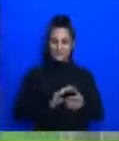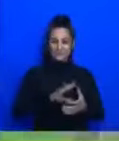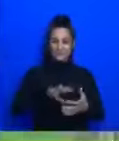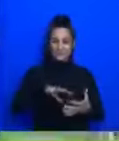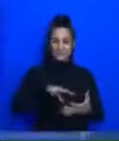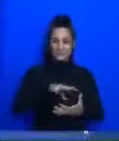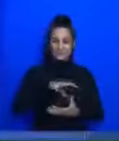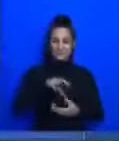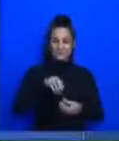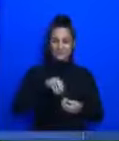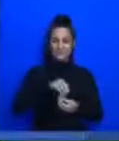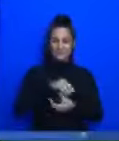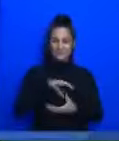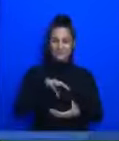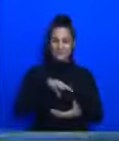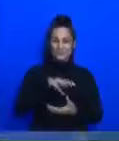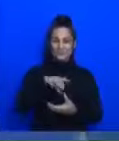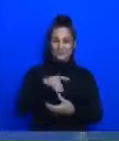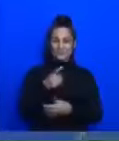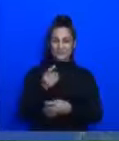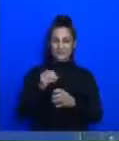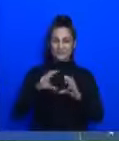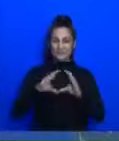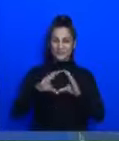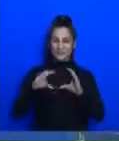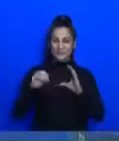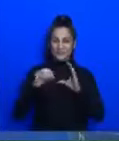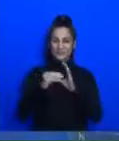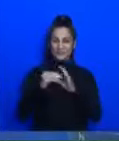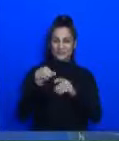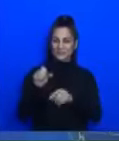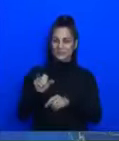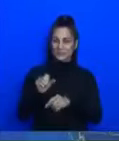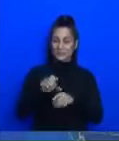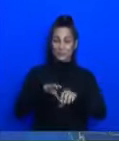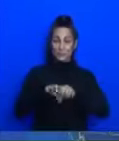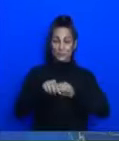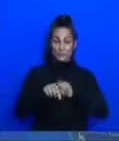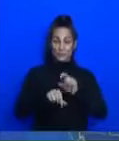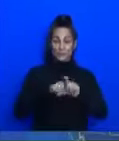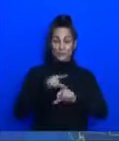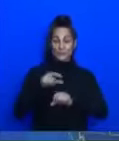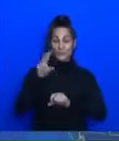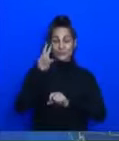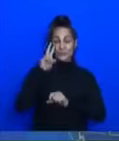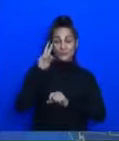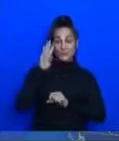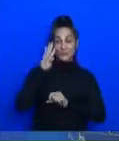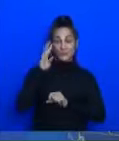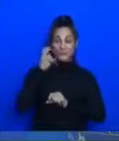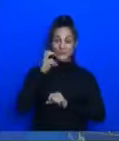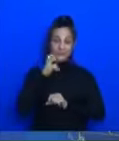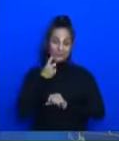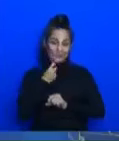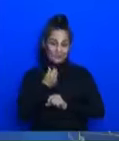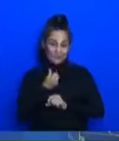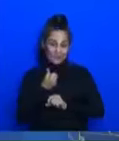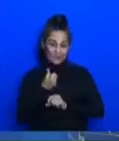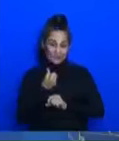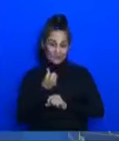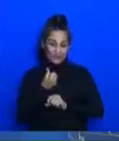Globo recarregado, embaralhando 10 bolas numeradas de 0 a 9. Super 7, com sorteios às segundas, quartas e